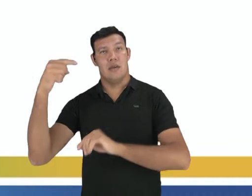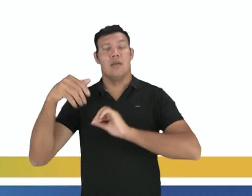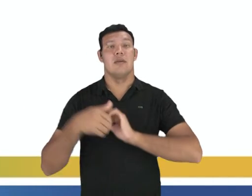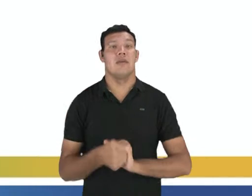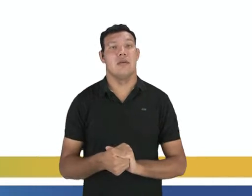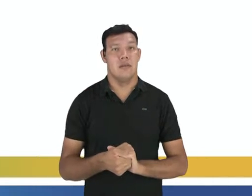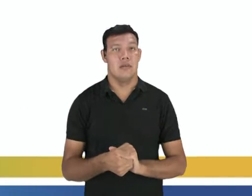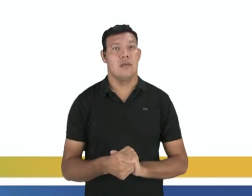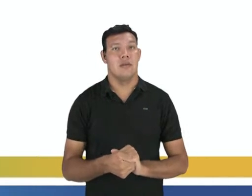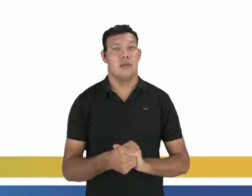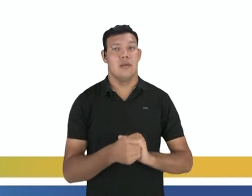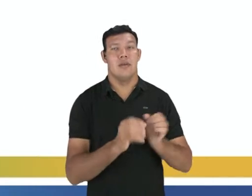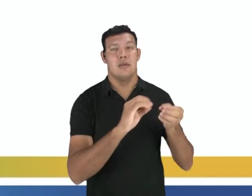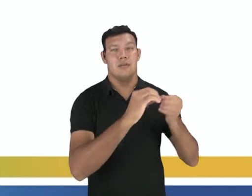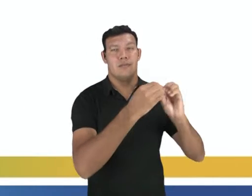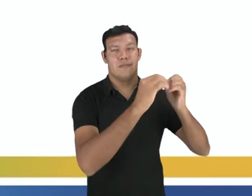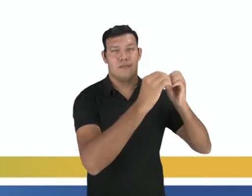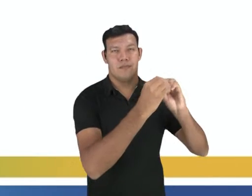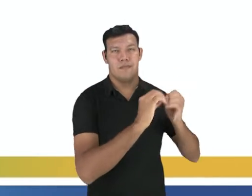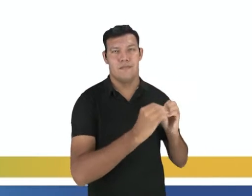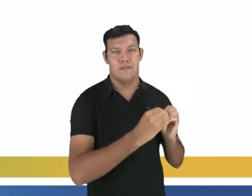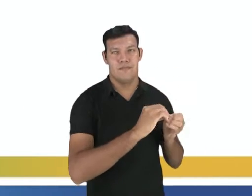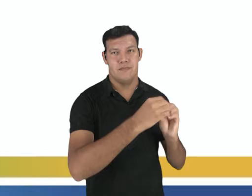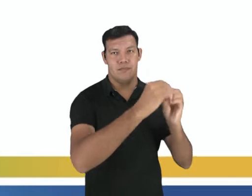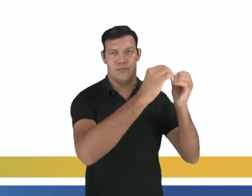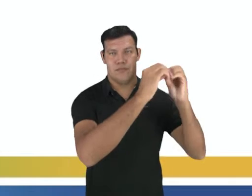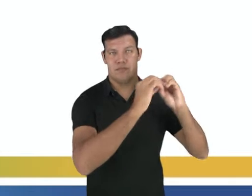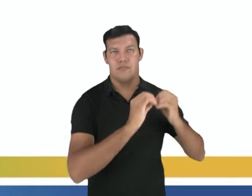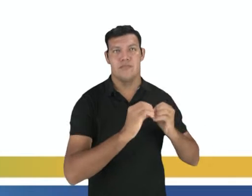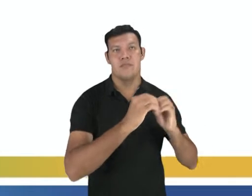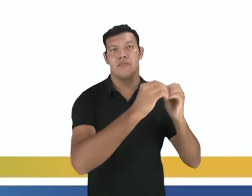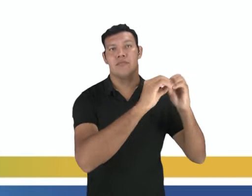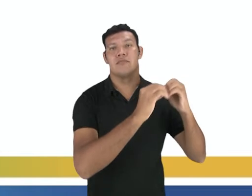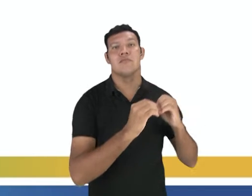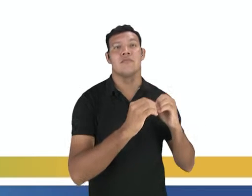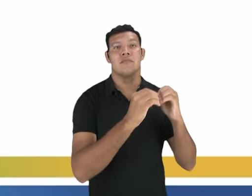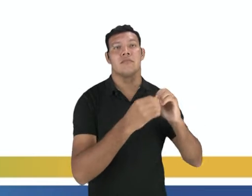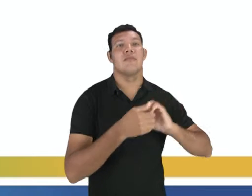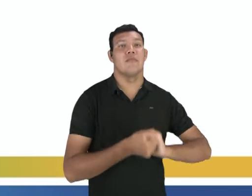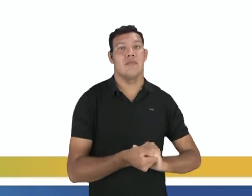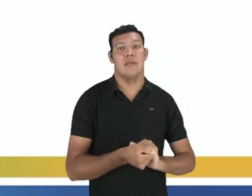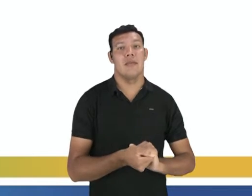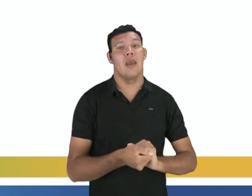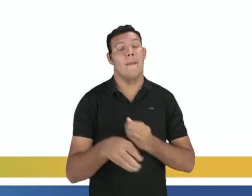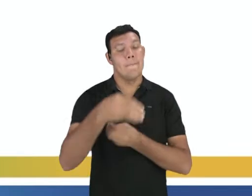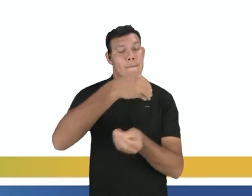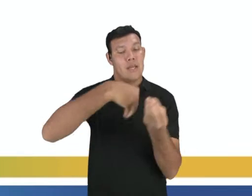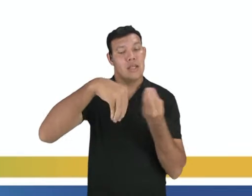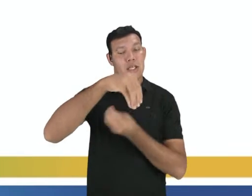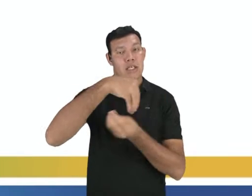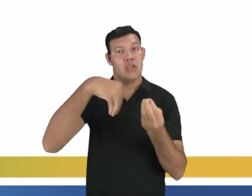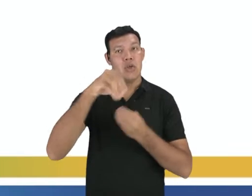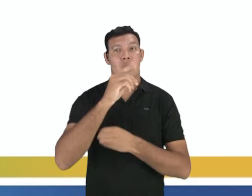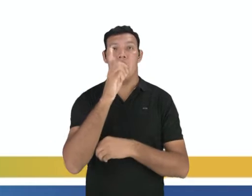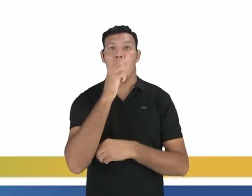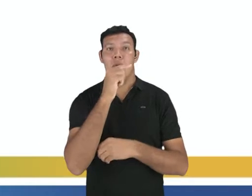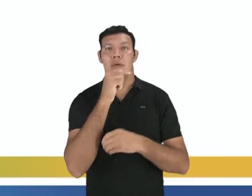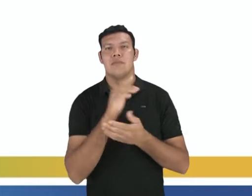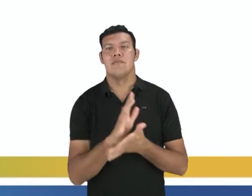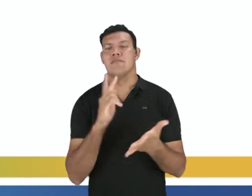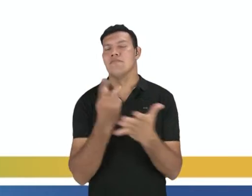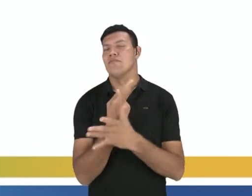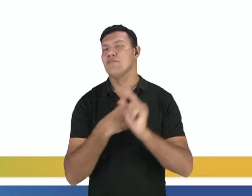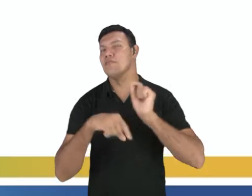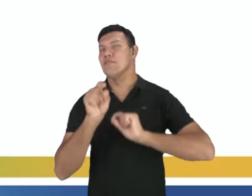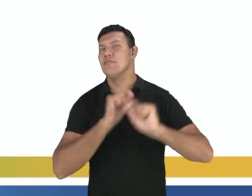o retículo cristalino, que é esse composto iônico, cloreto de sódio. Na presença de água, olha o que